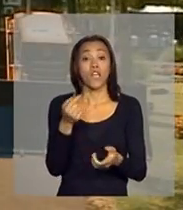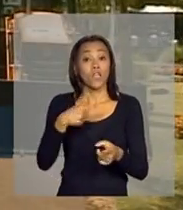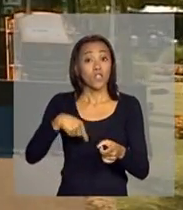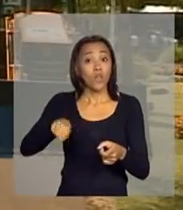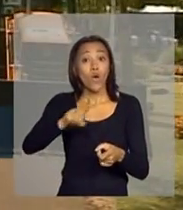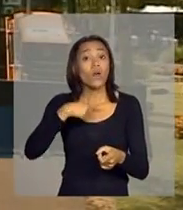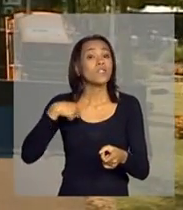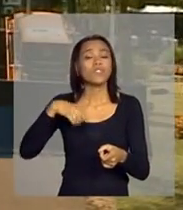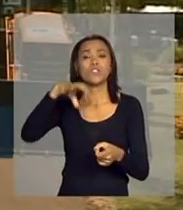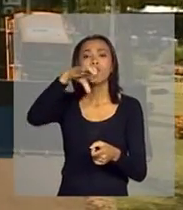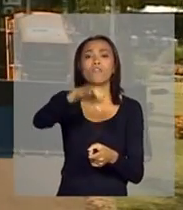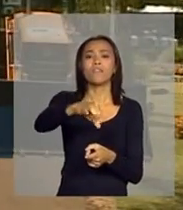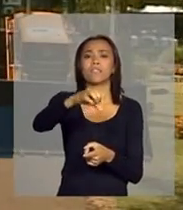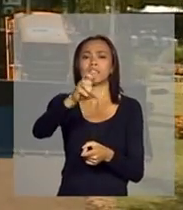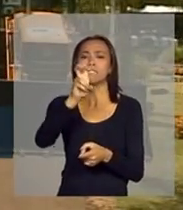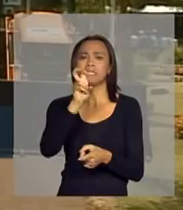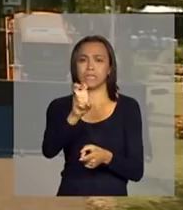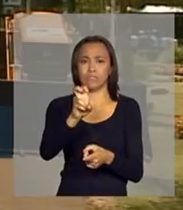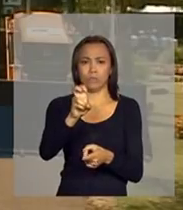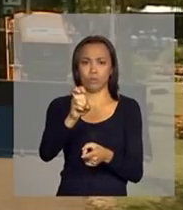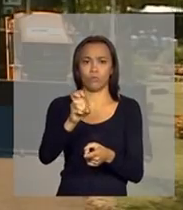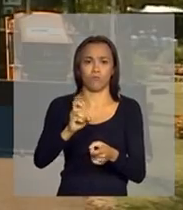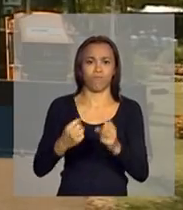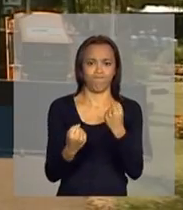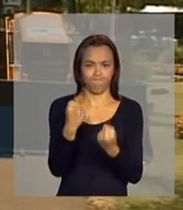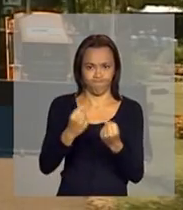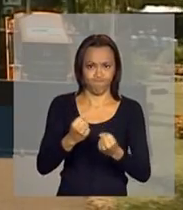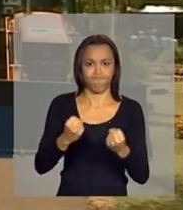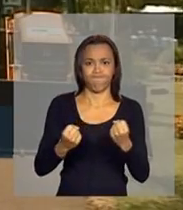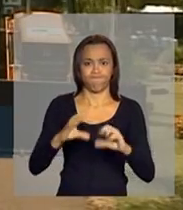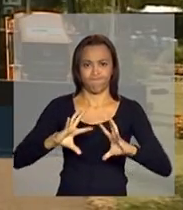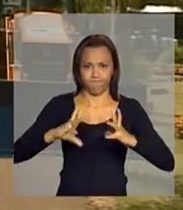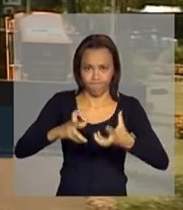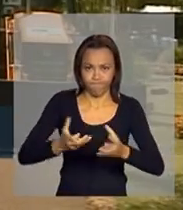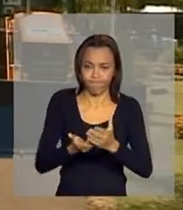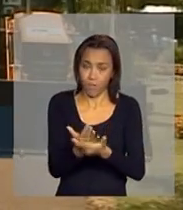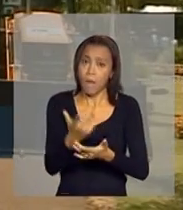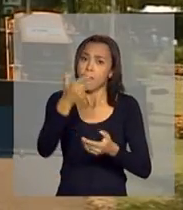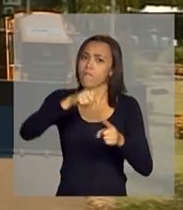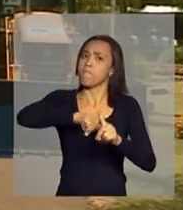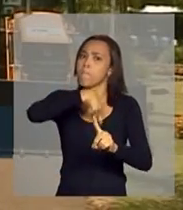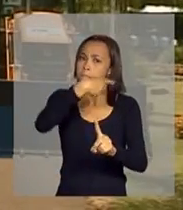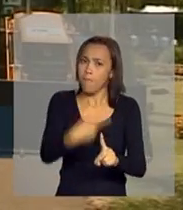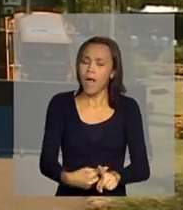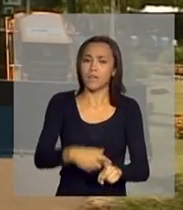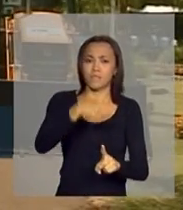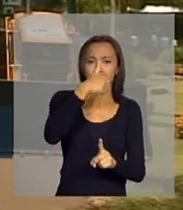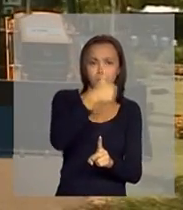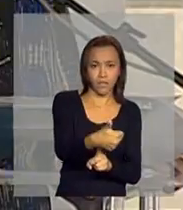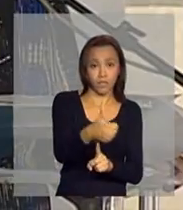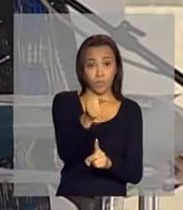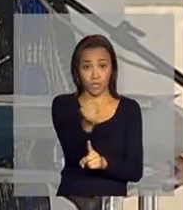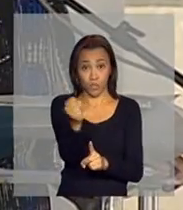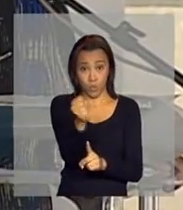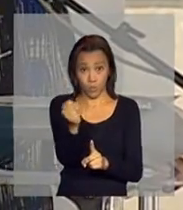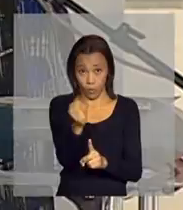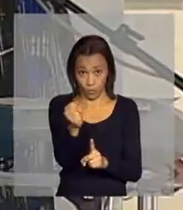a 95 máquinas. E ainda nós entregaremos mais 188 até o final do